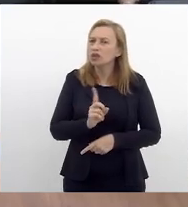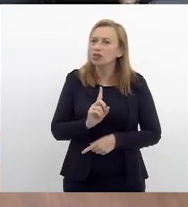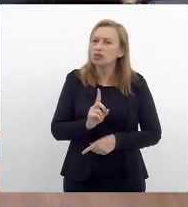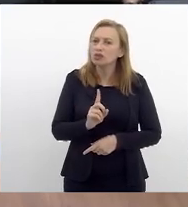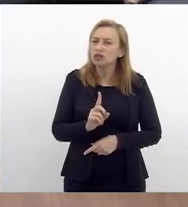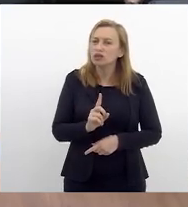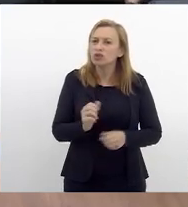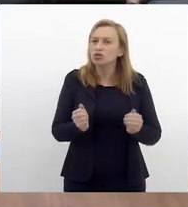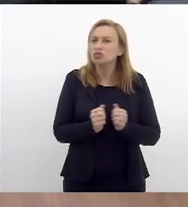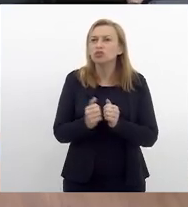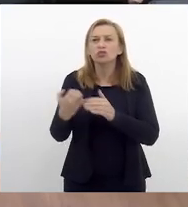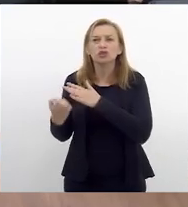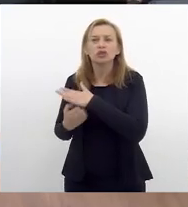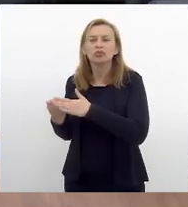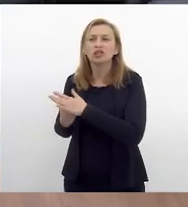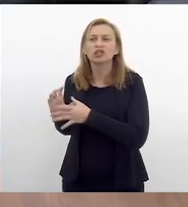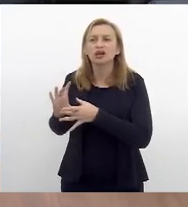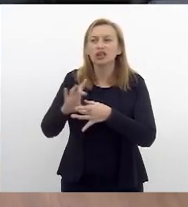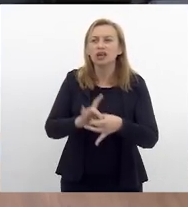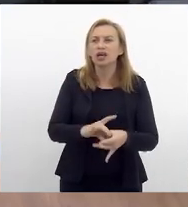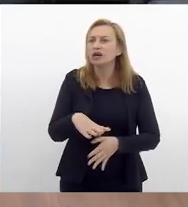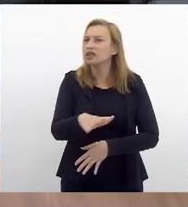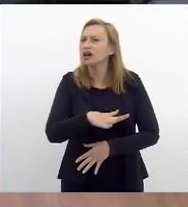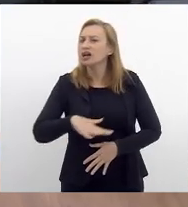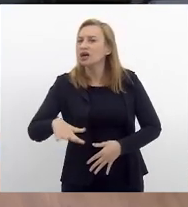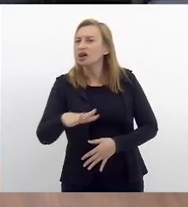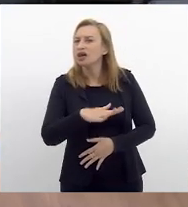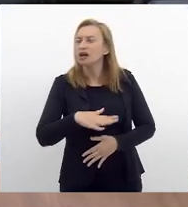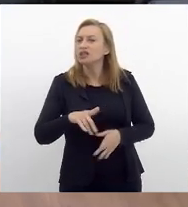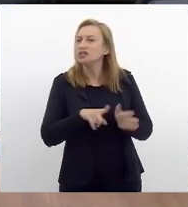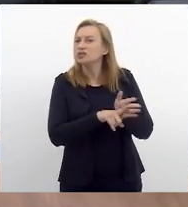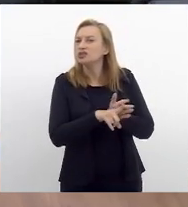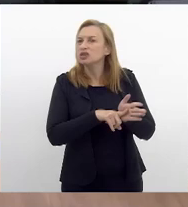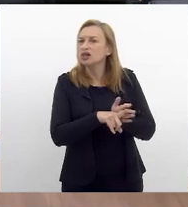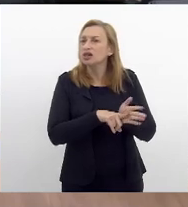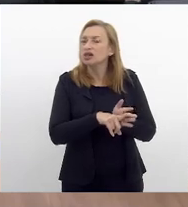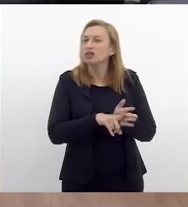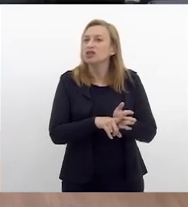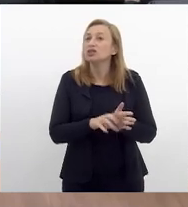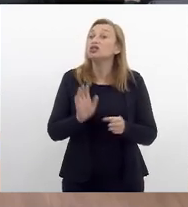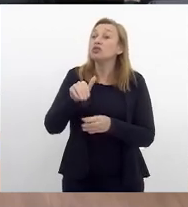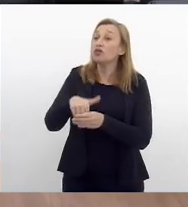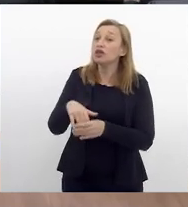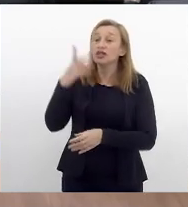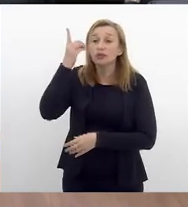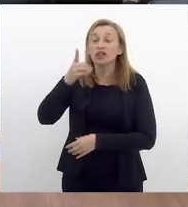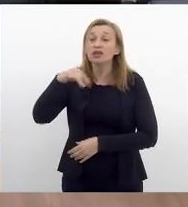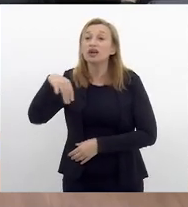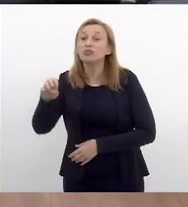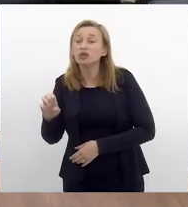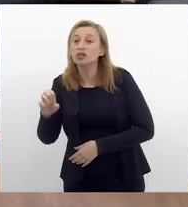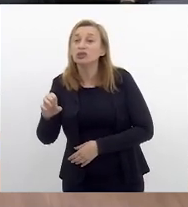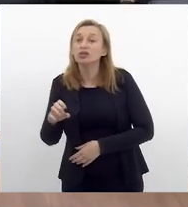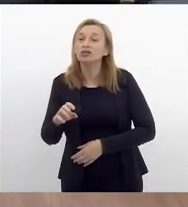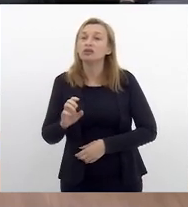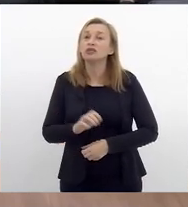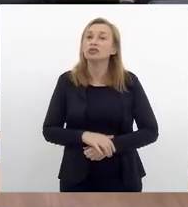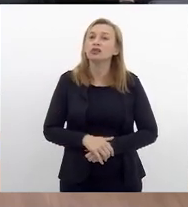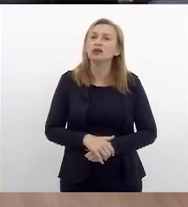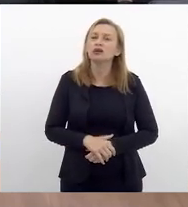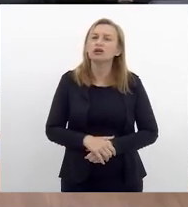das empresas ligadas à área que vai ser fiscalizada. Seu voto, deputado Carlos Mink. Nesse caso específico.